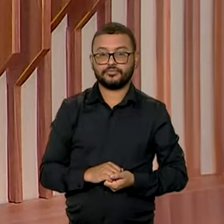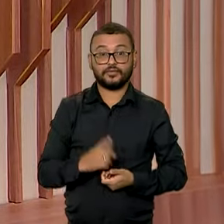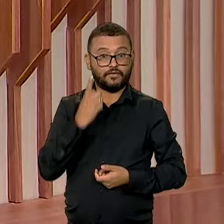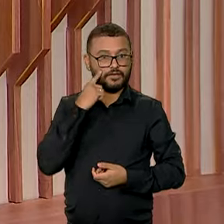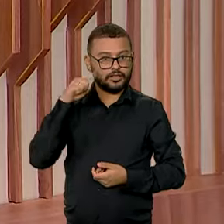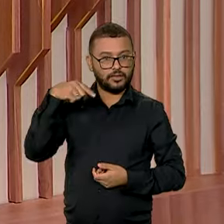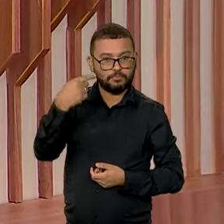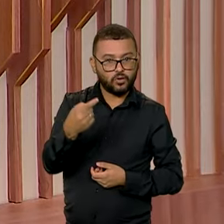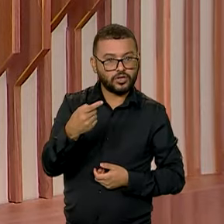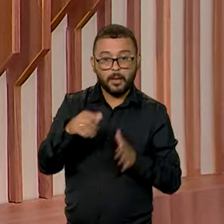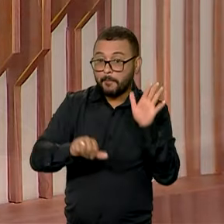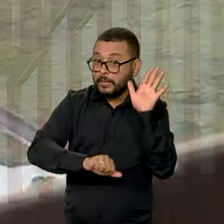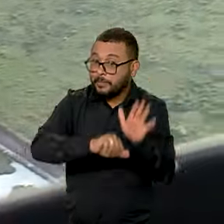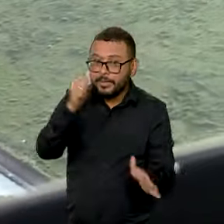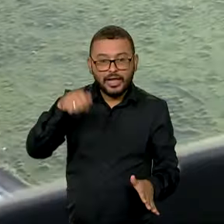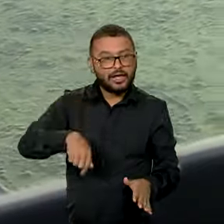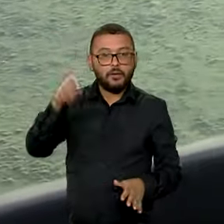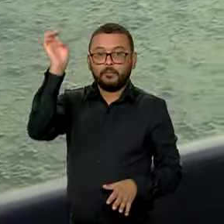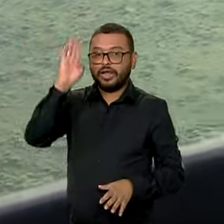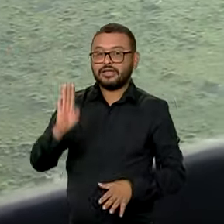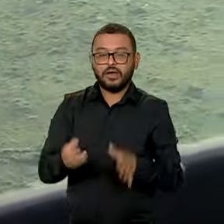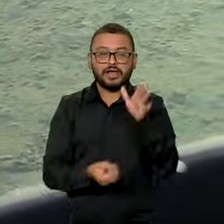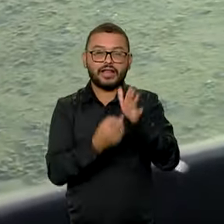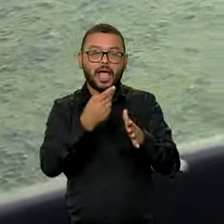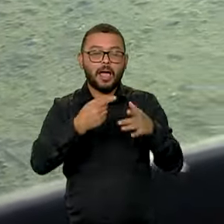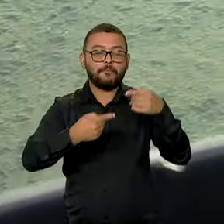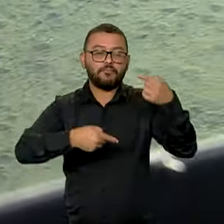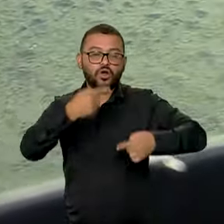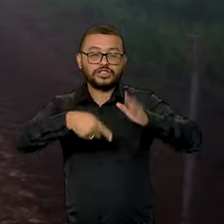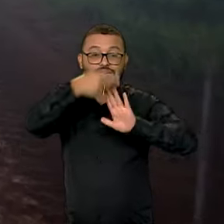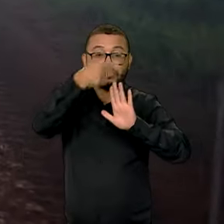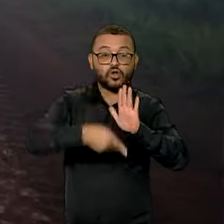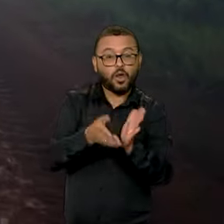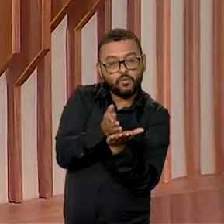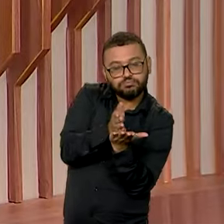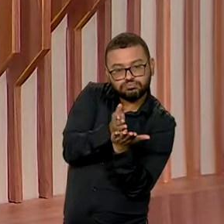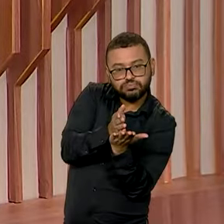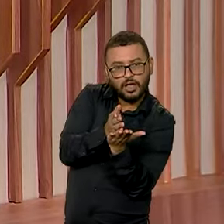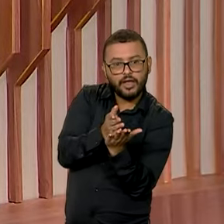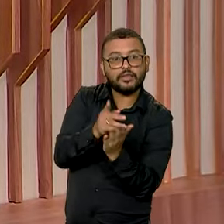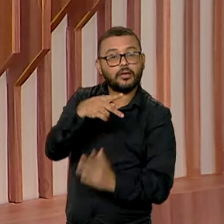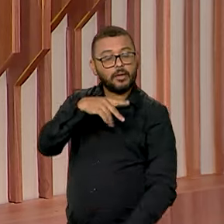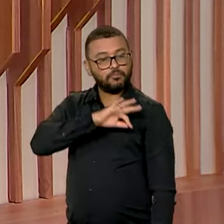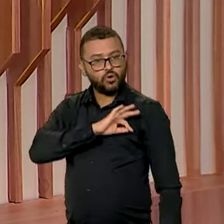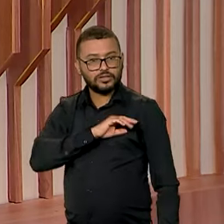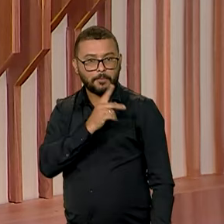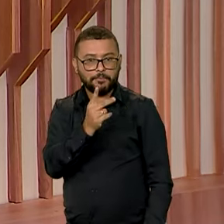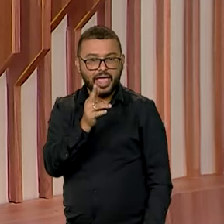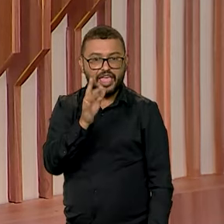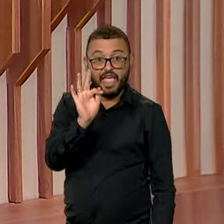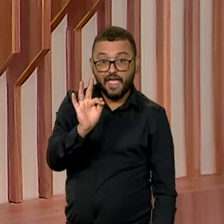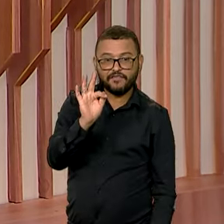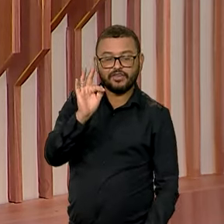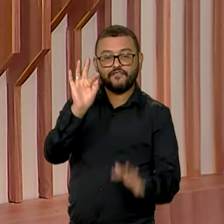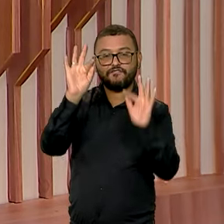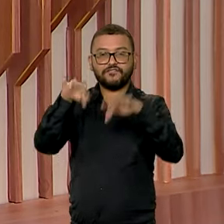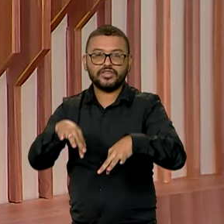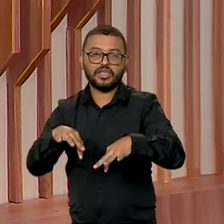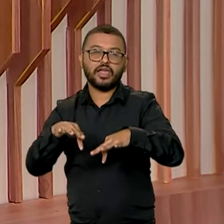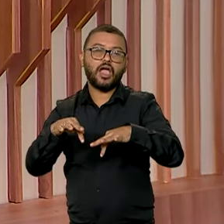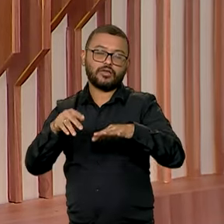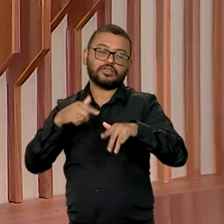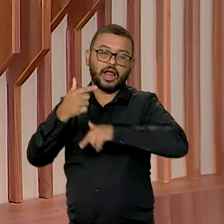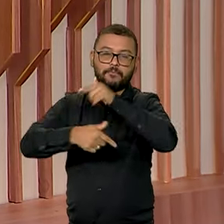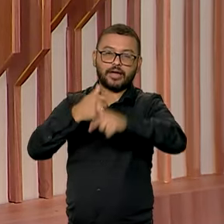a seguir, pela primeira vez, Brasil terá política nacional de fronteiras. E a PRF encerra a Operação Corpus Christi